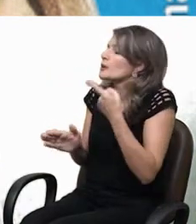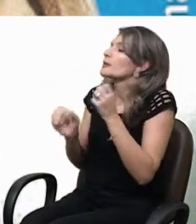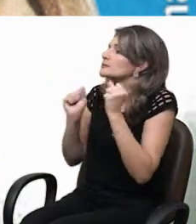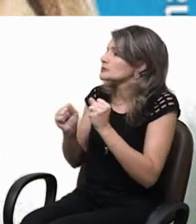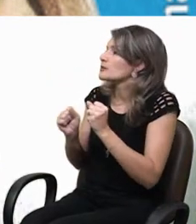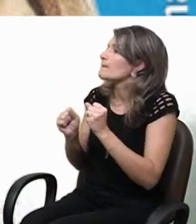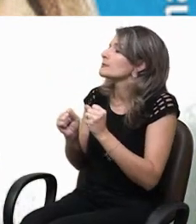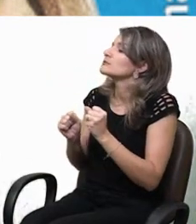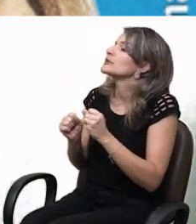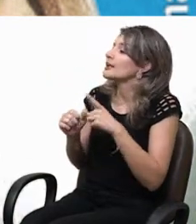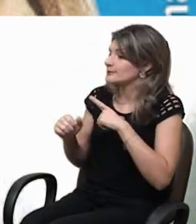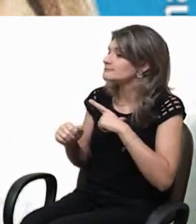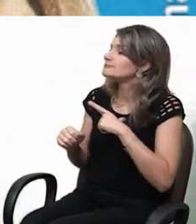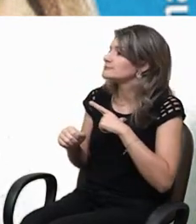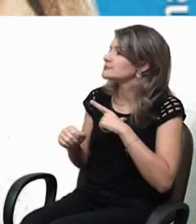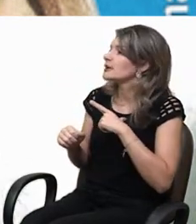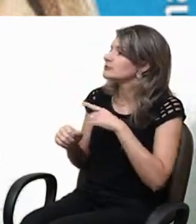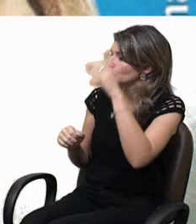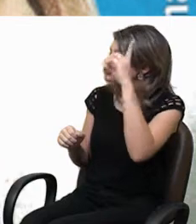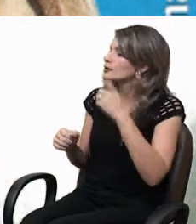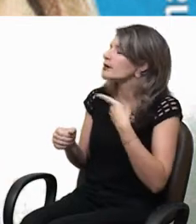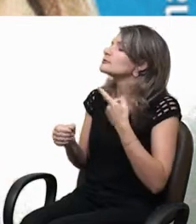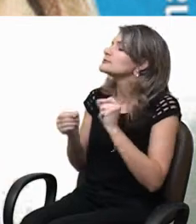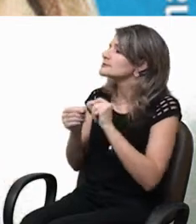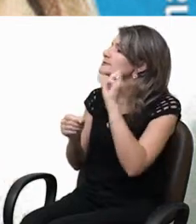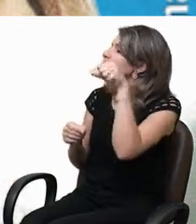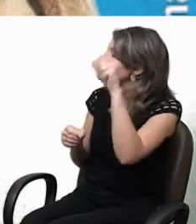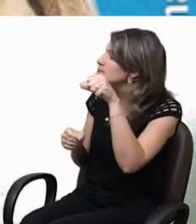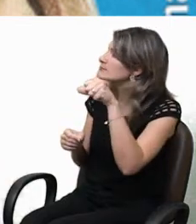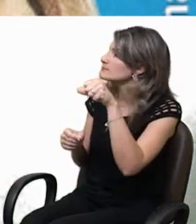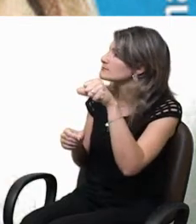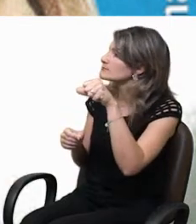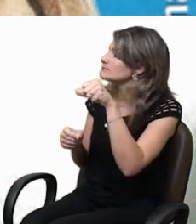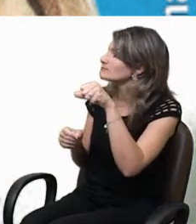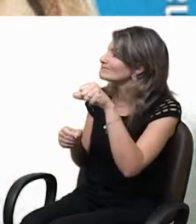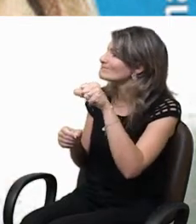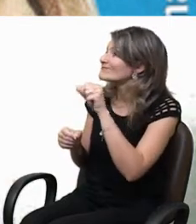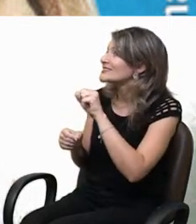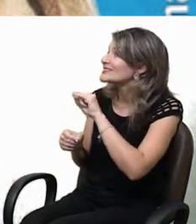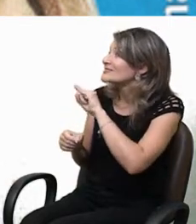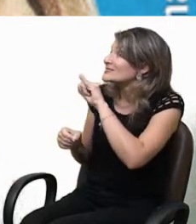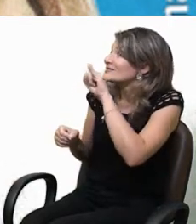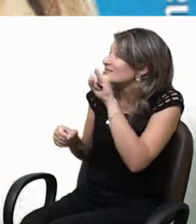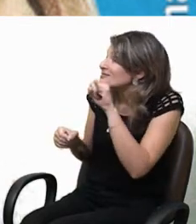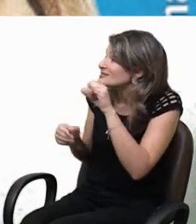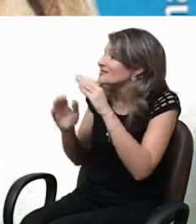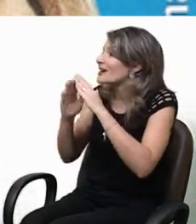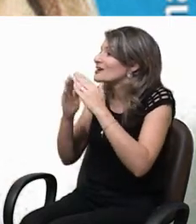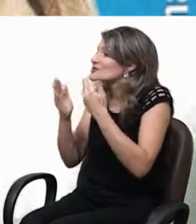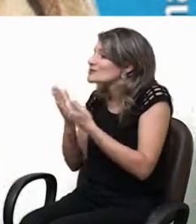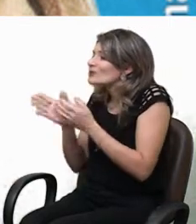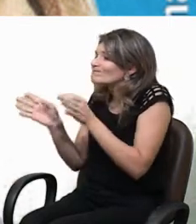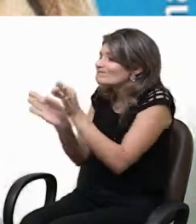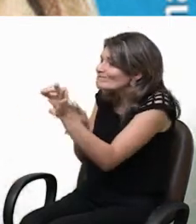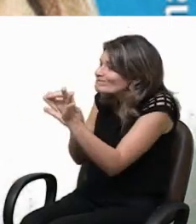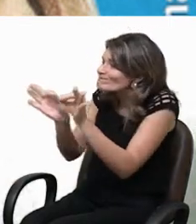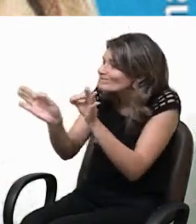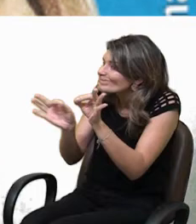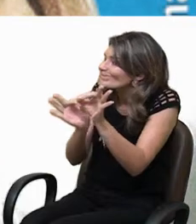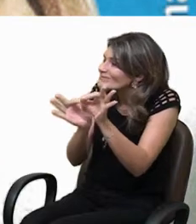faz parte da lei. Então, o deficiente auditivo, ele pode sim estar na escola regular, não só pode como